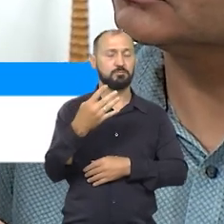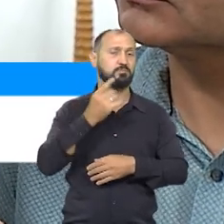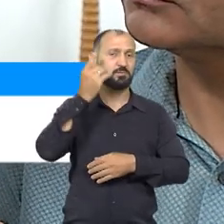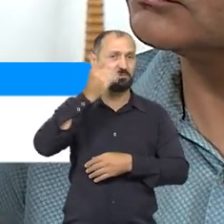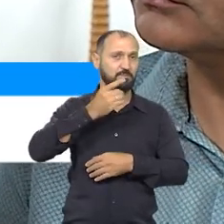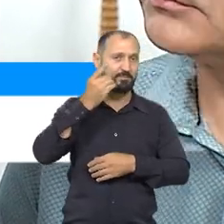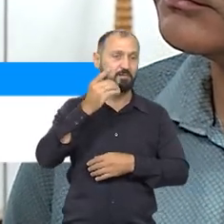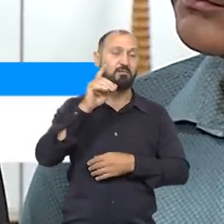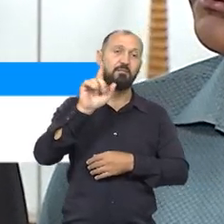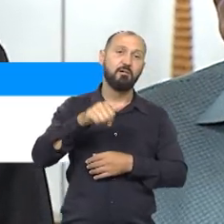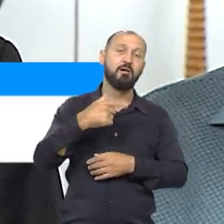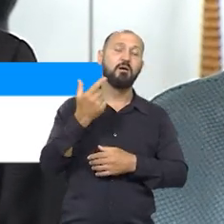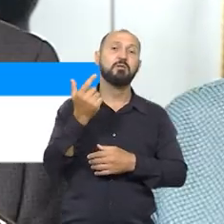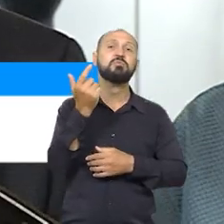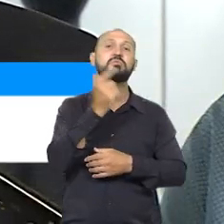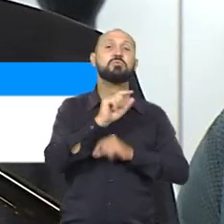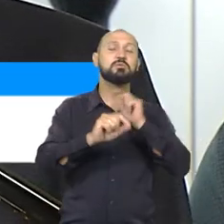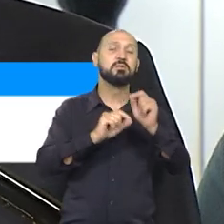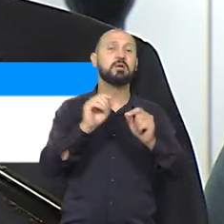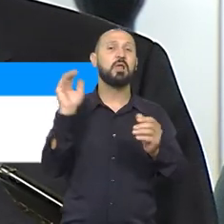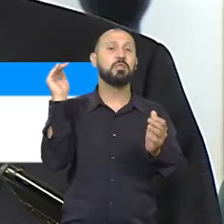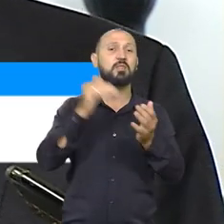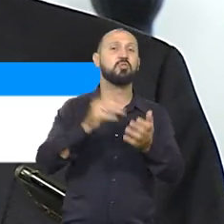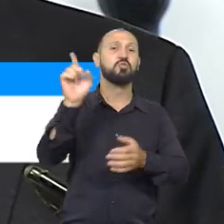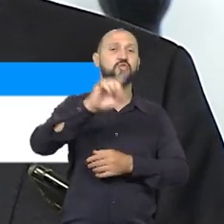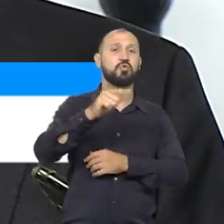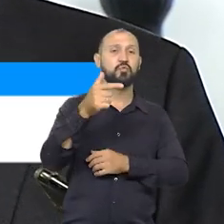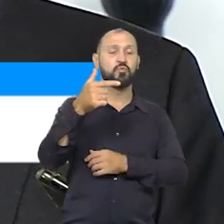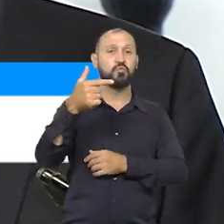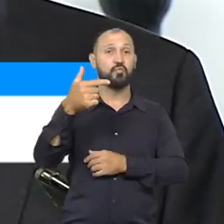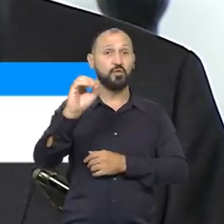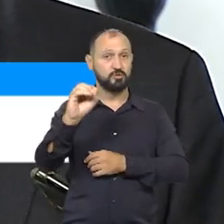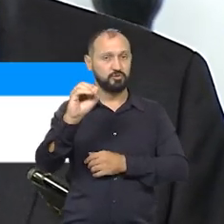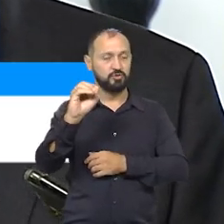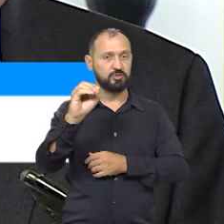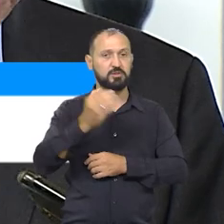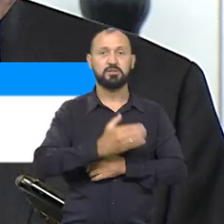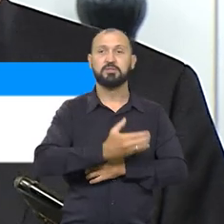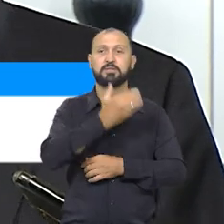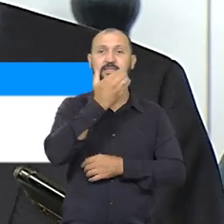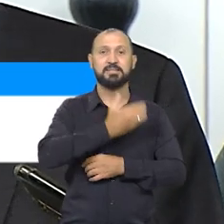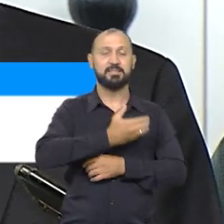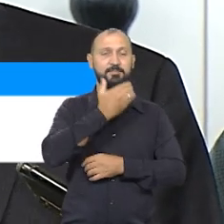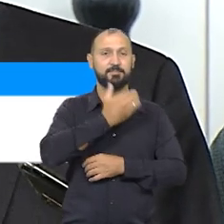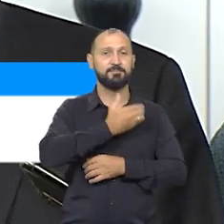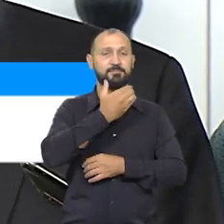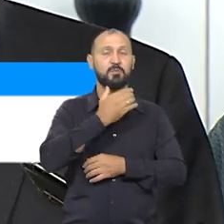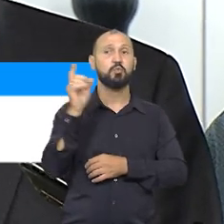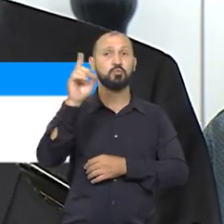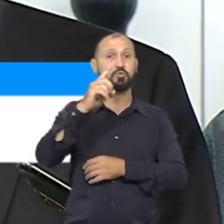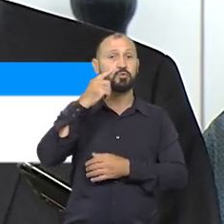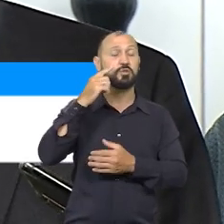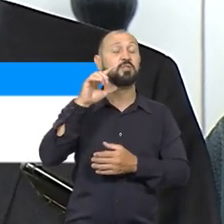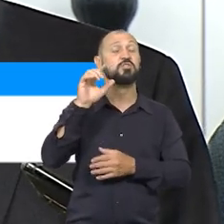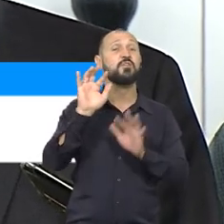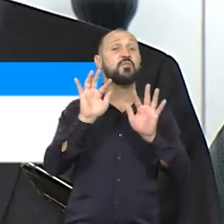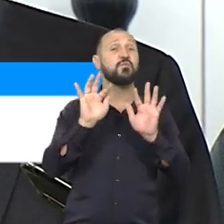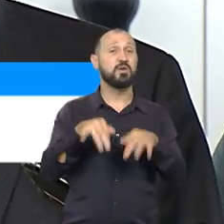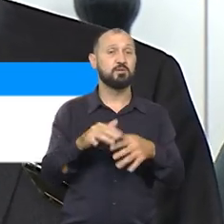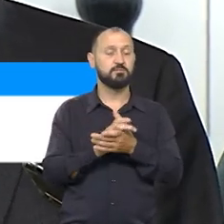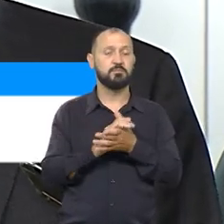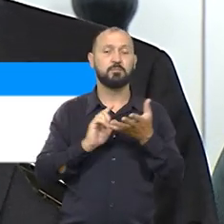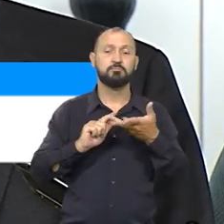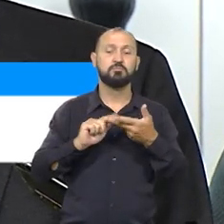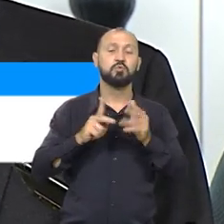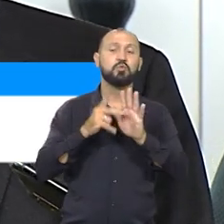os 24 senhores deputados é a gente entregar até o próximo dia 20 de dezembro é a data prevista de